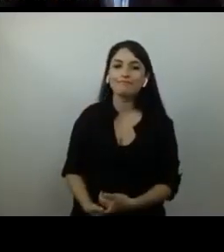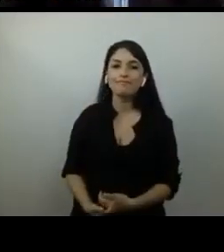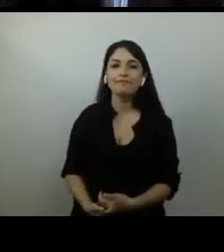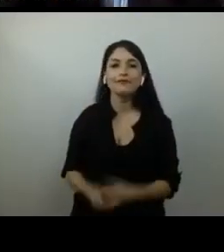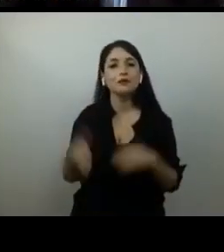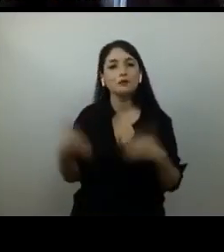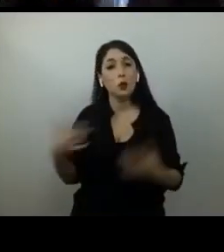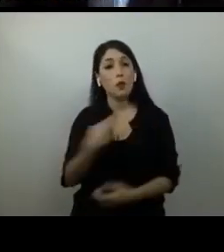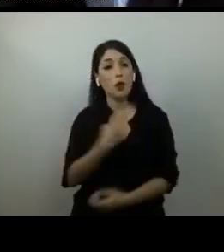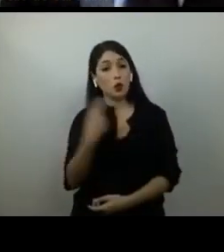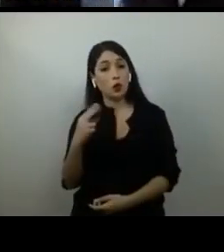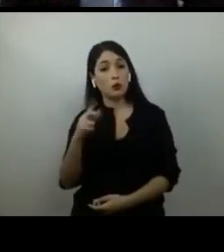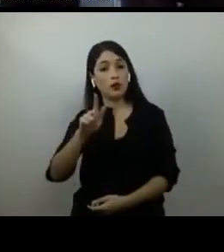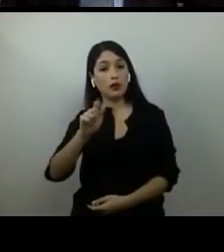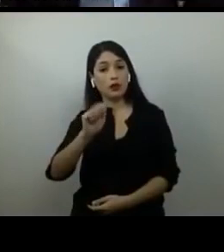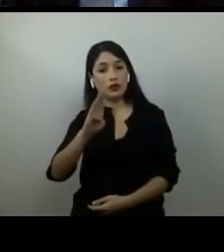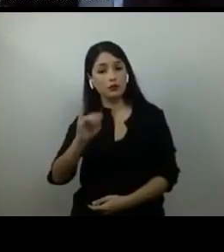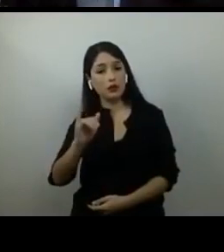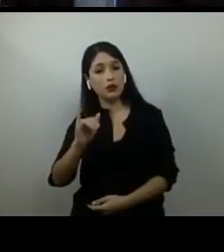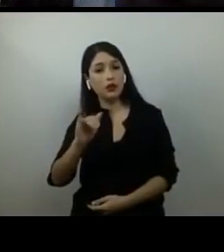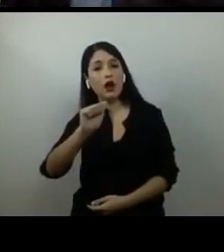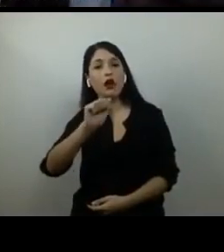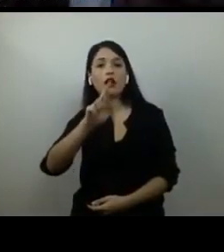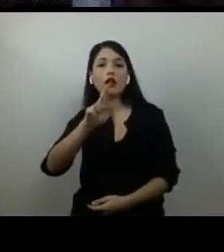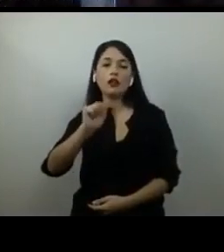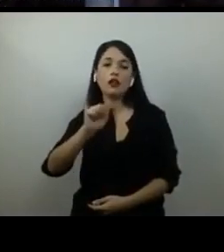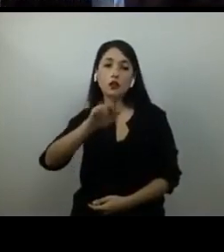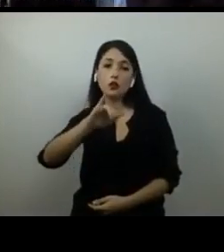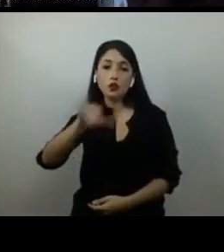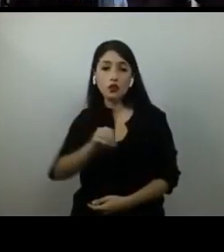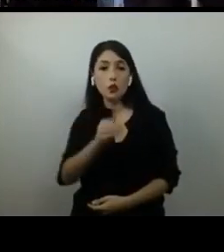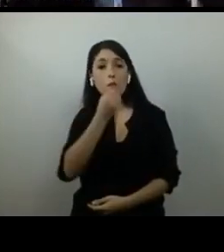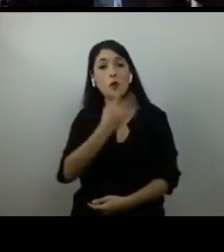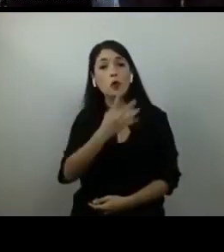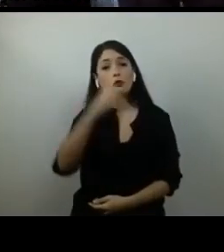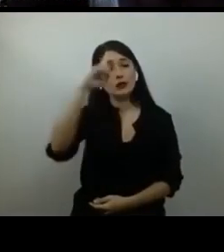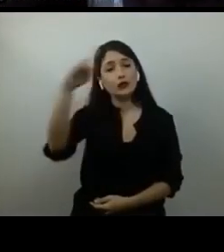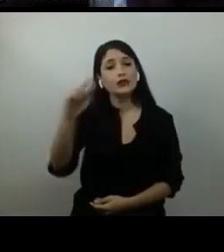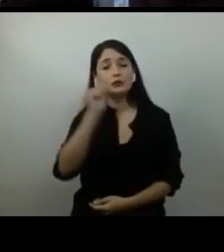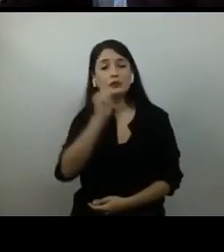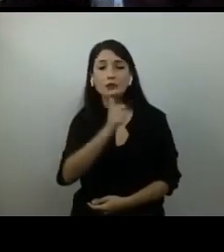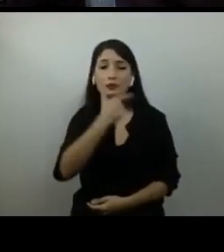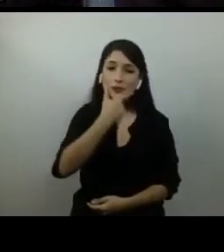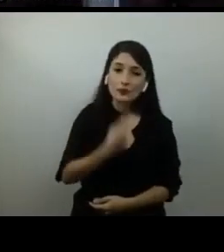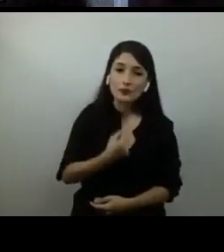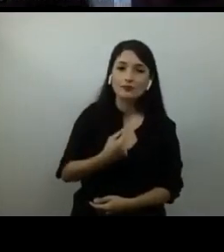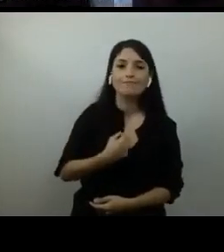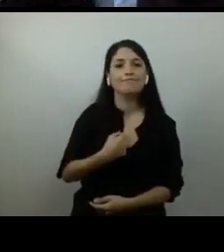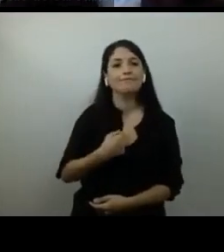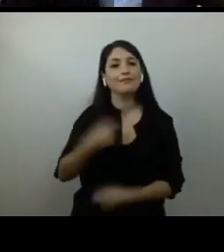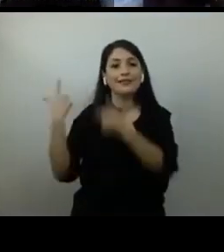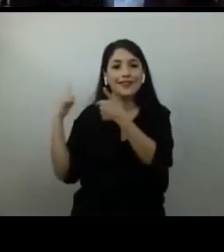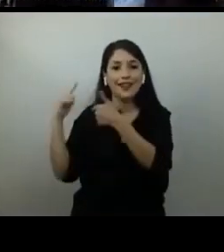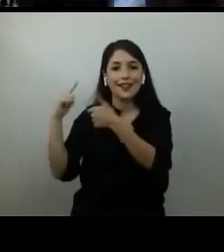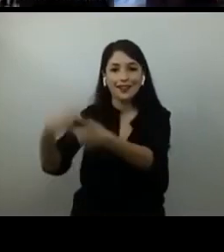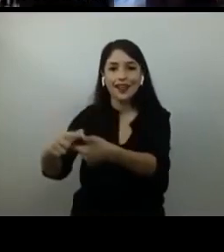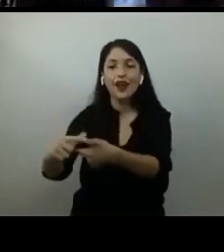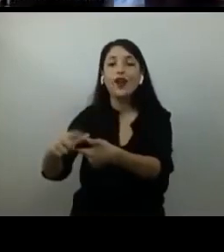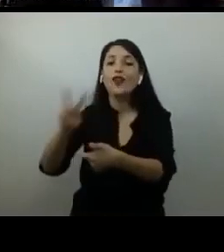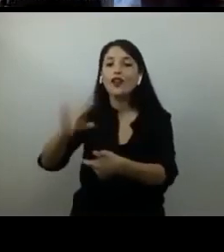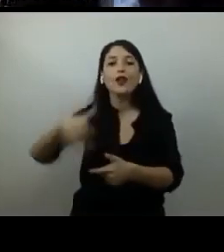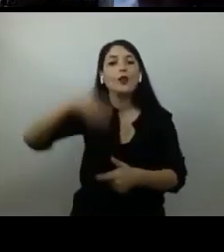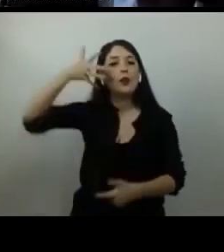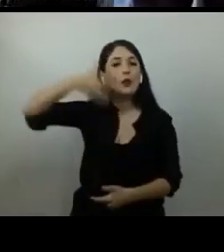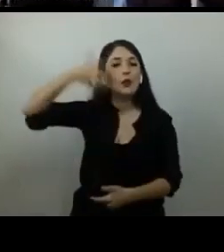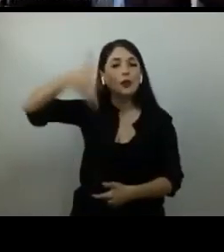sou a Gabriela Araújo, bom dia a todas e todos. É um prazer estar aqui, mais essa tradição que virou as webconferências